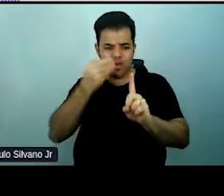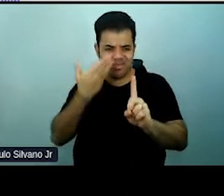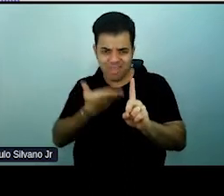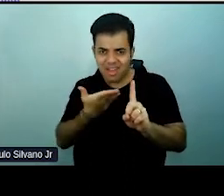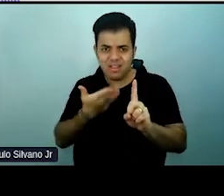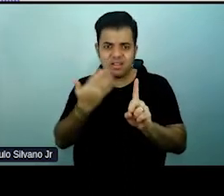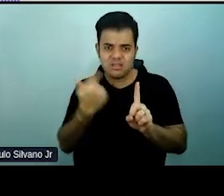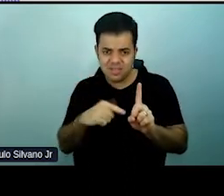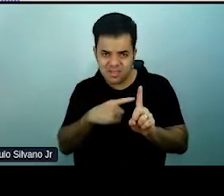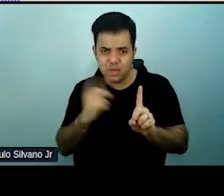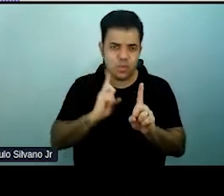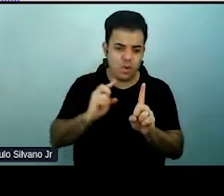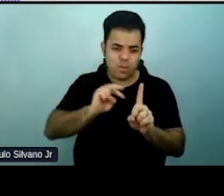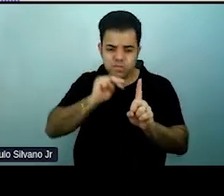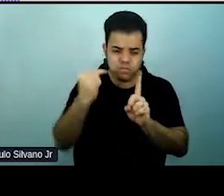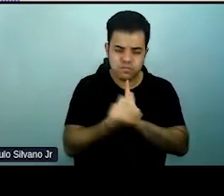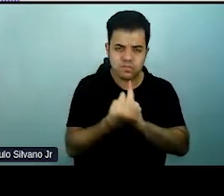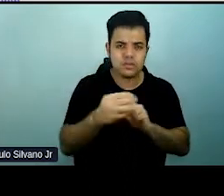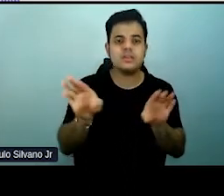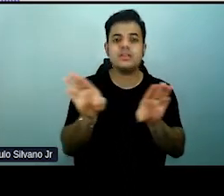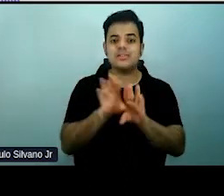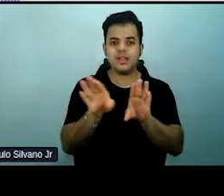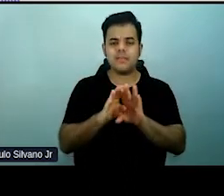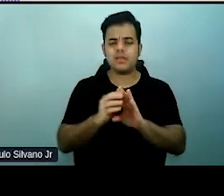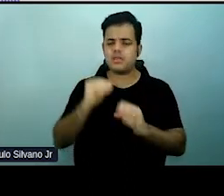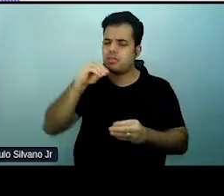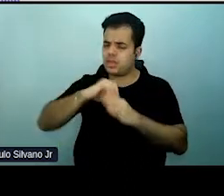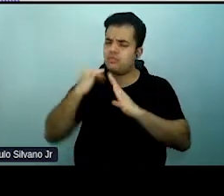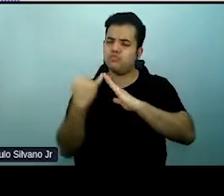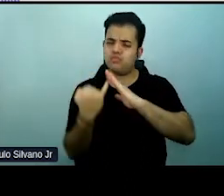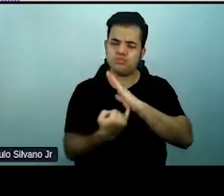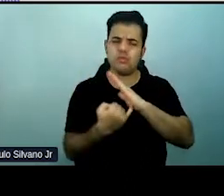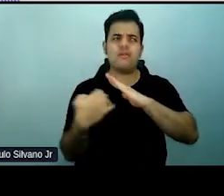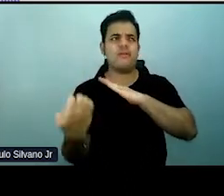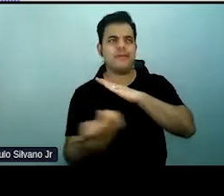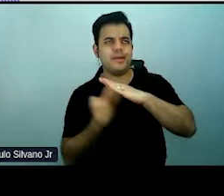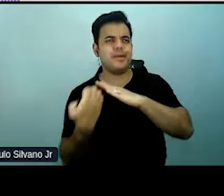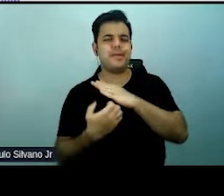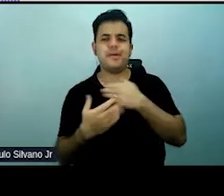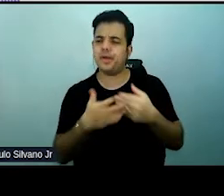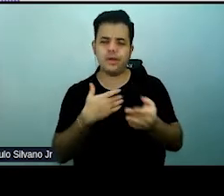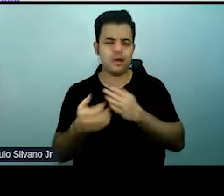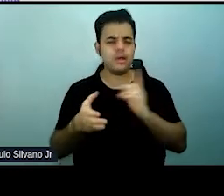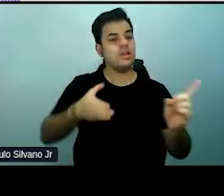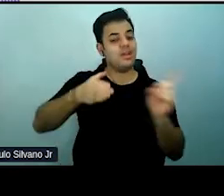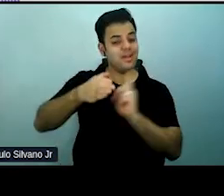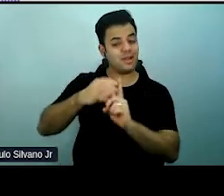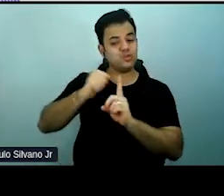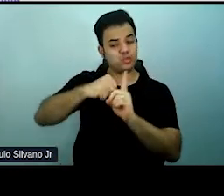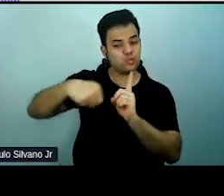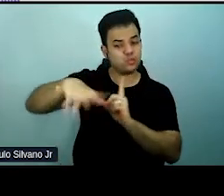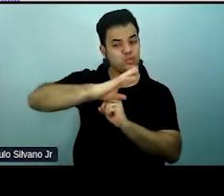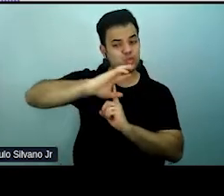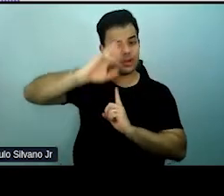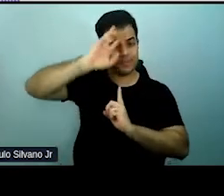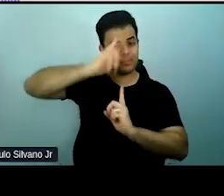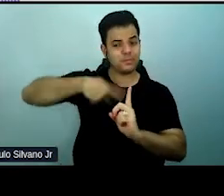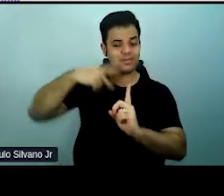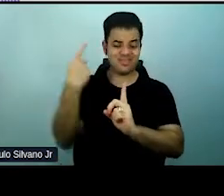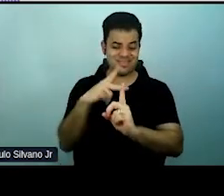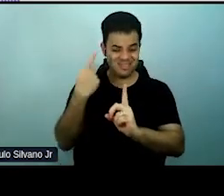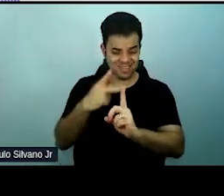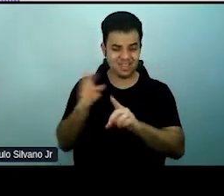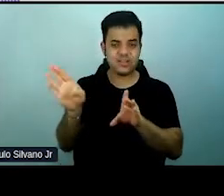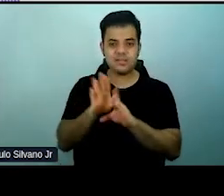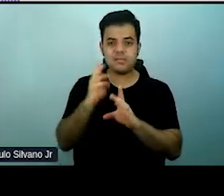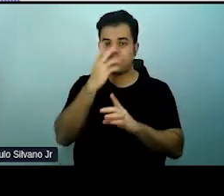por aquilo que ela é dentro da instituição, da organização, dentro do recorte dela social pessoal, se ela se